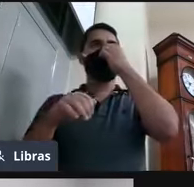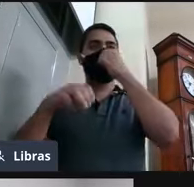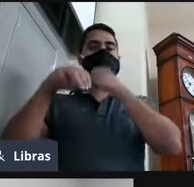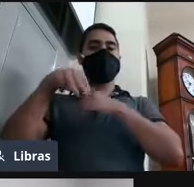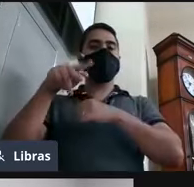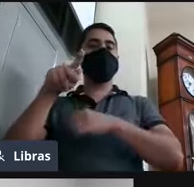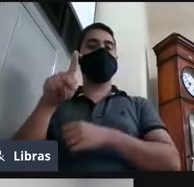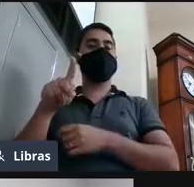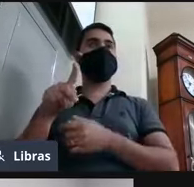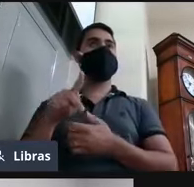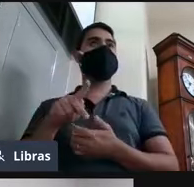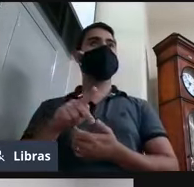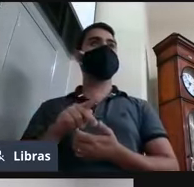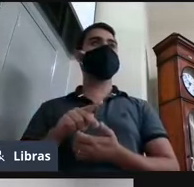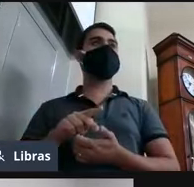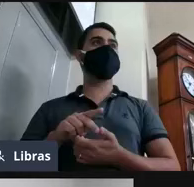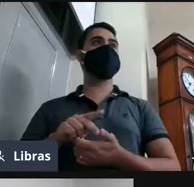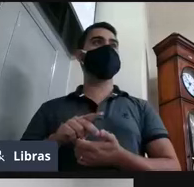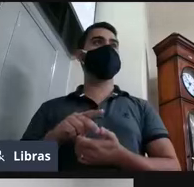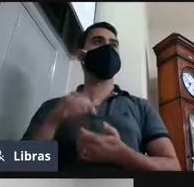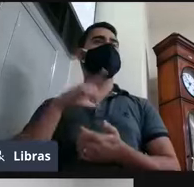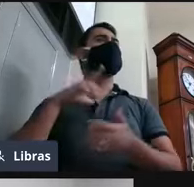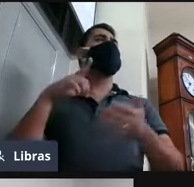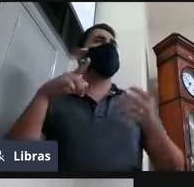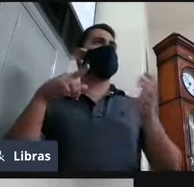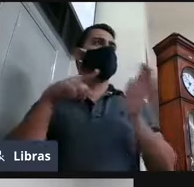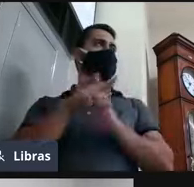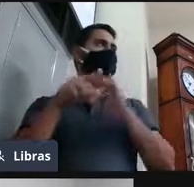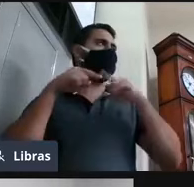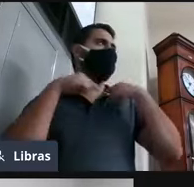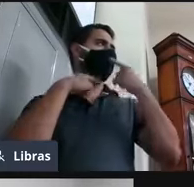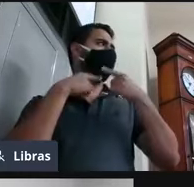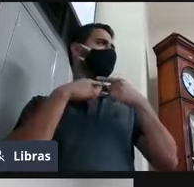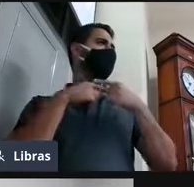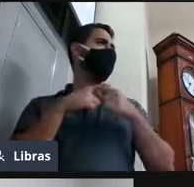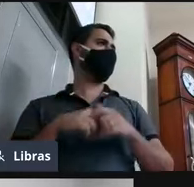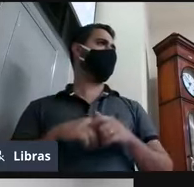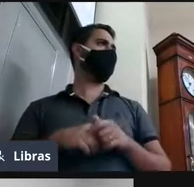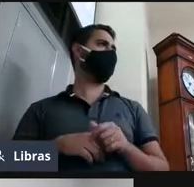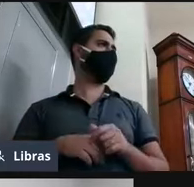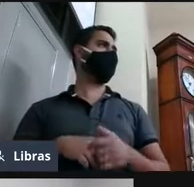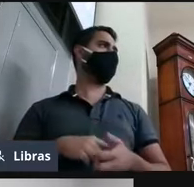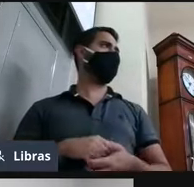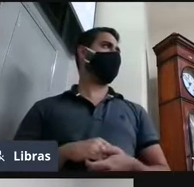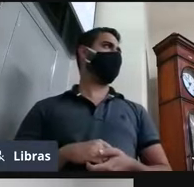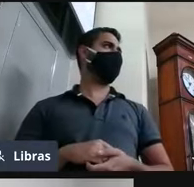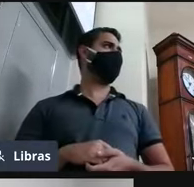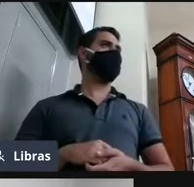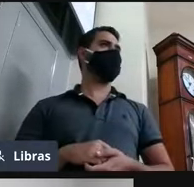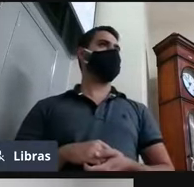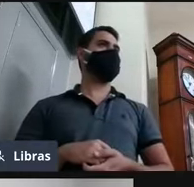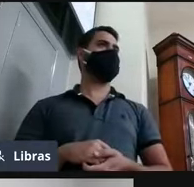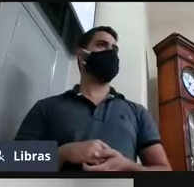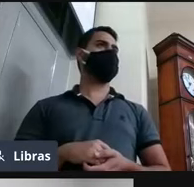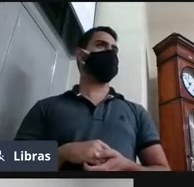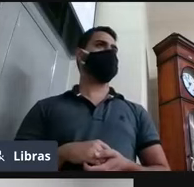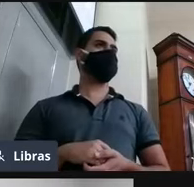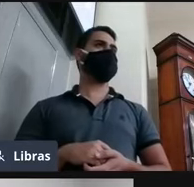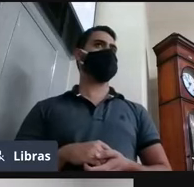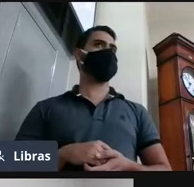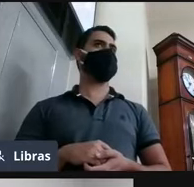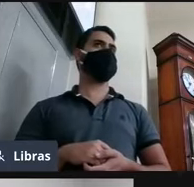Público. Isso vai dar questionamento. Presidente, Pela ordem. O rito regimental não está